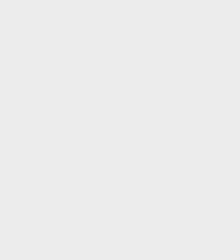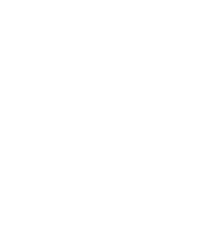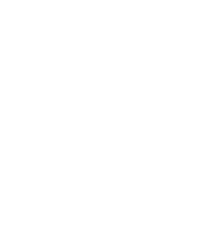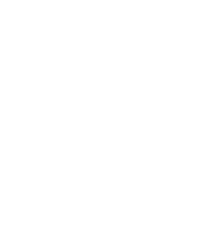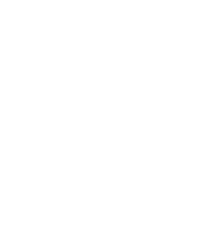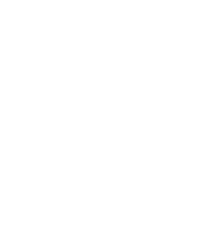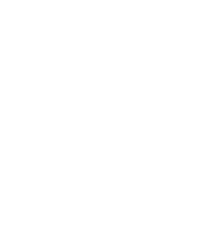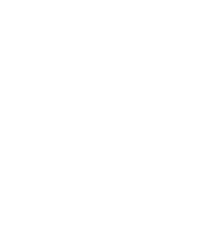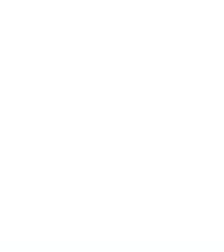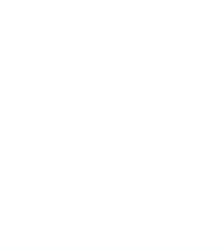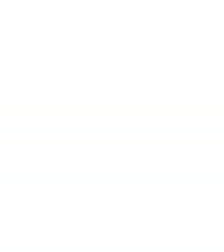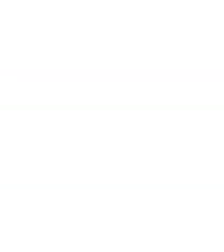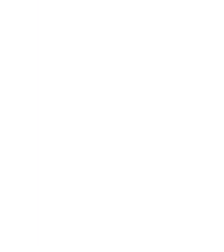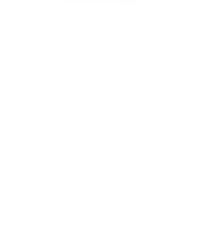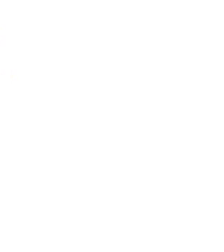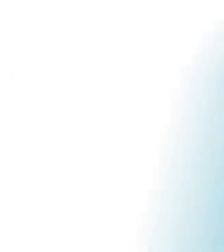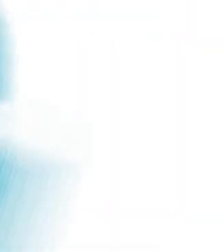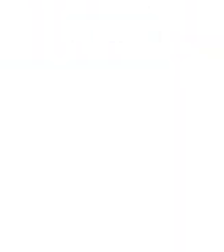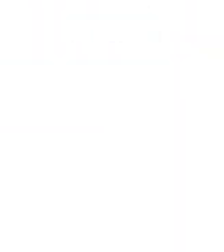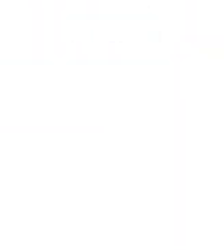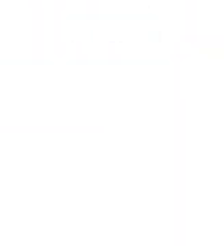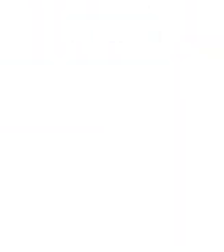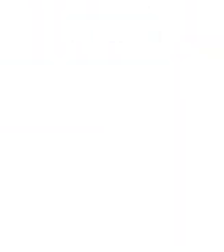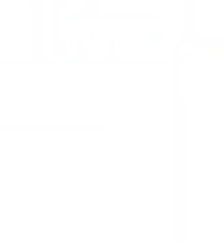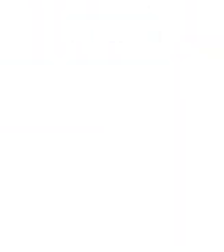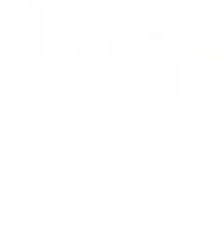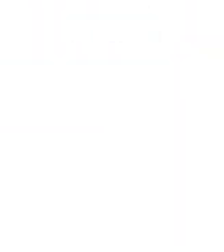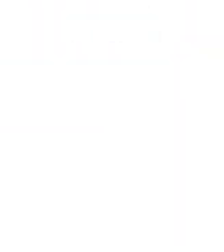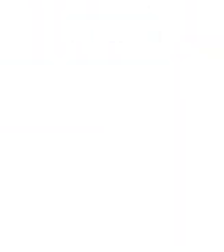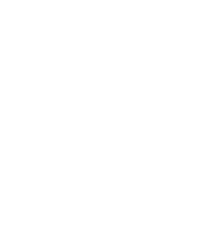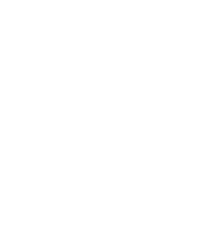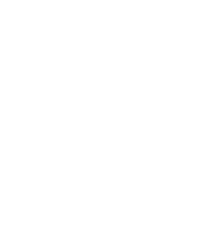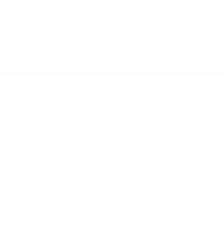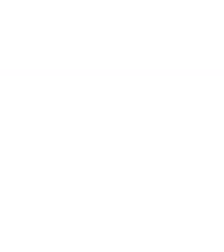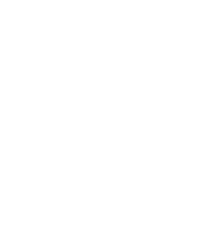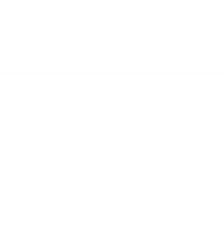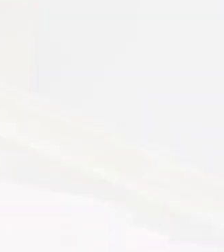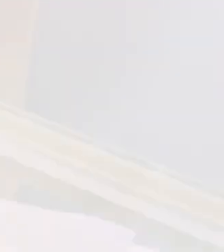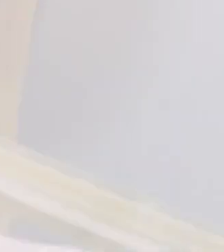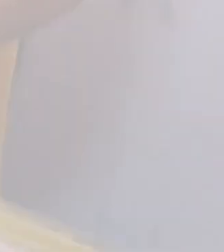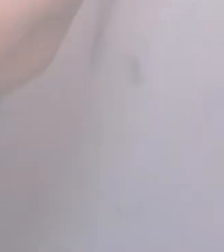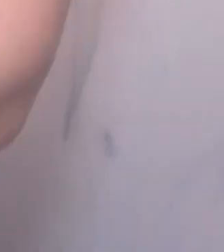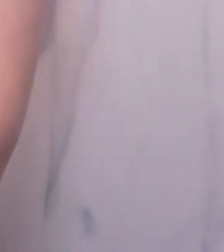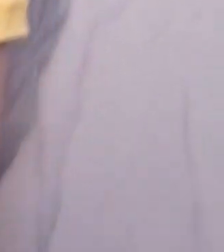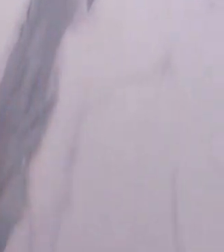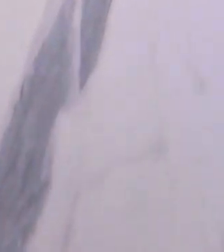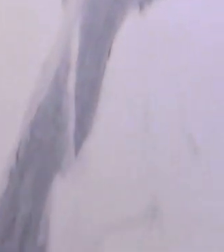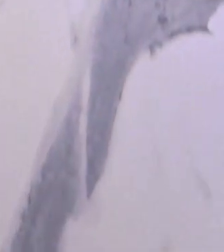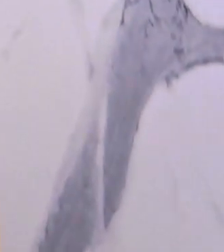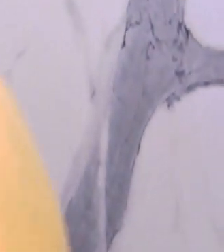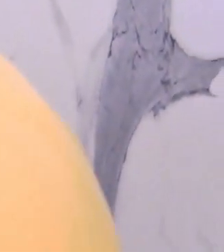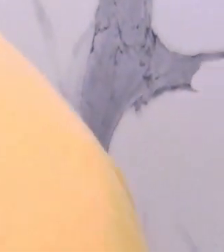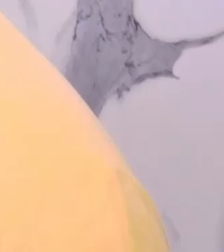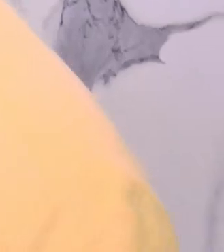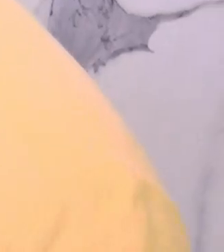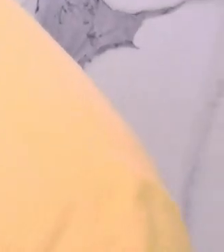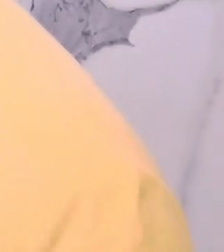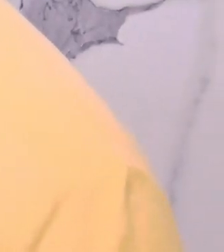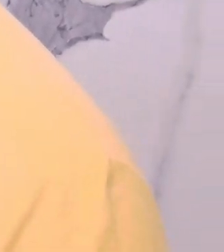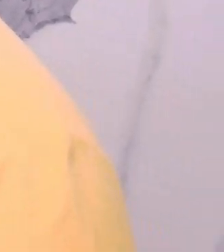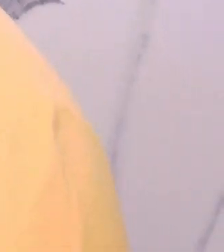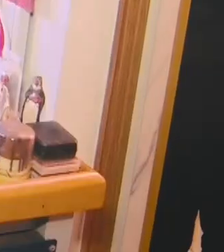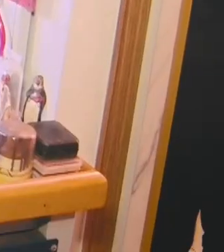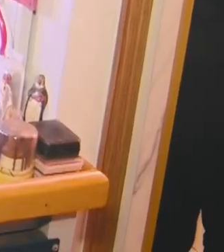A Alexandre Santos nasceu no município